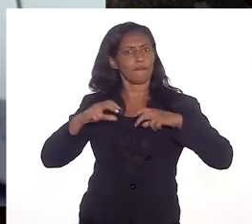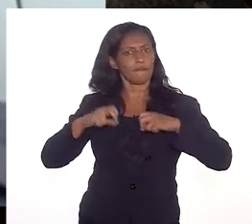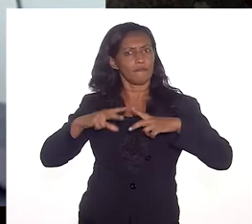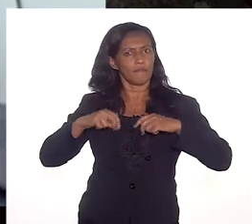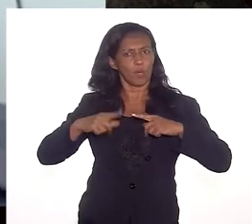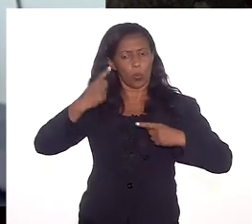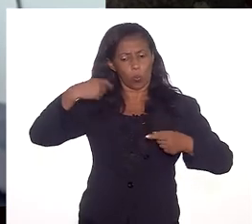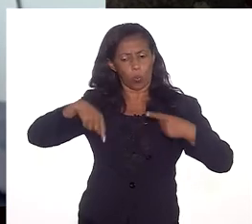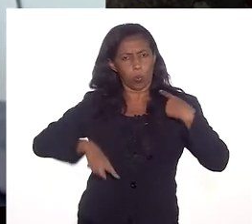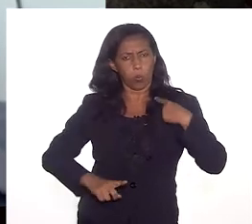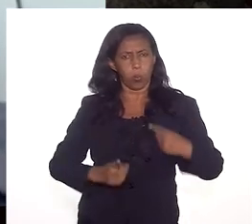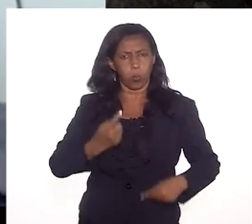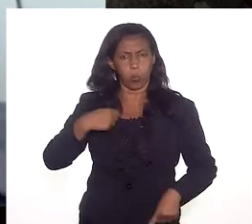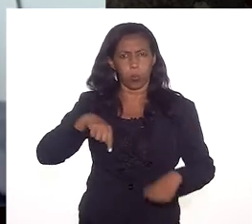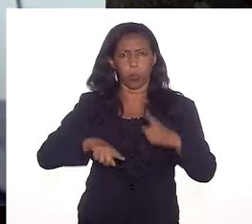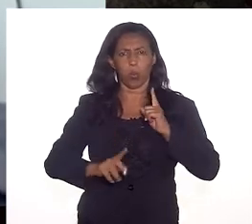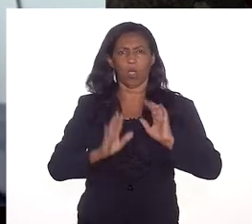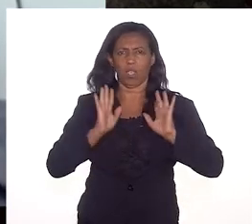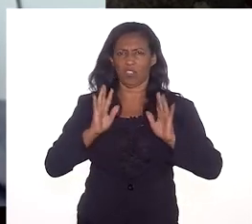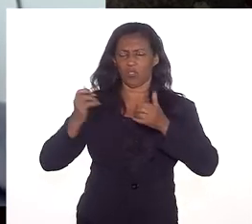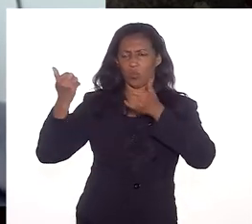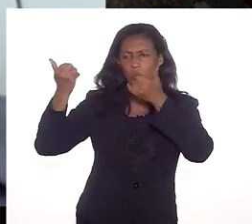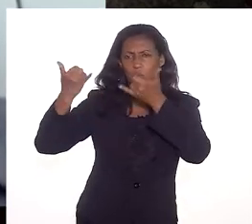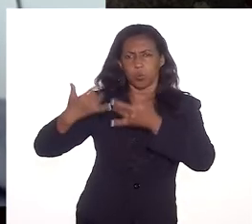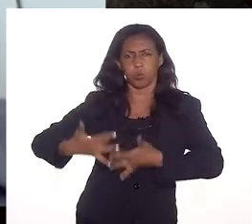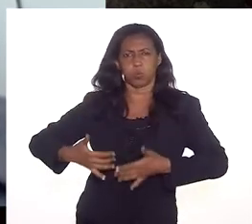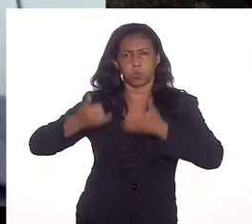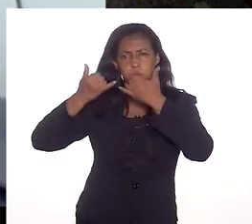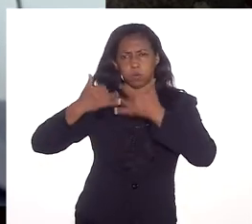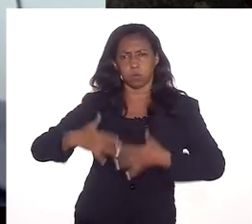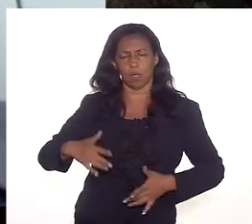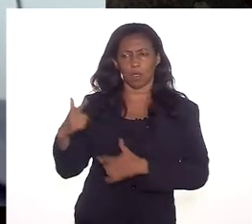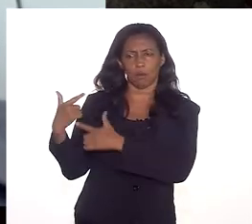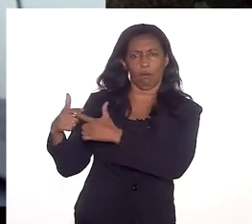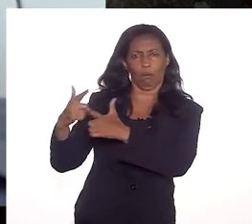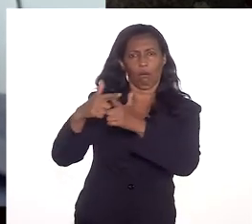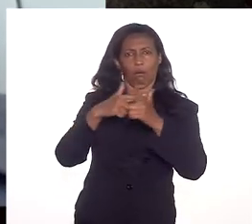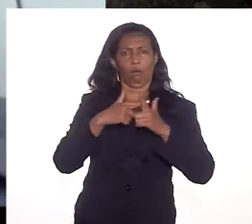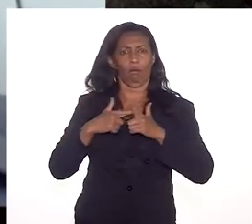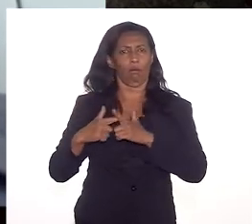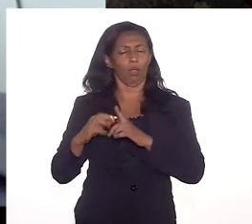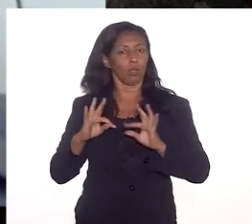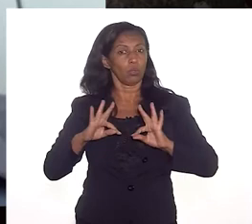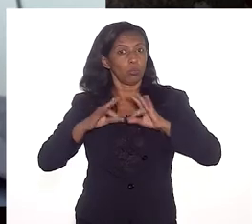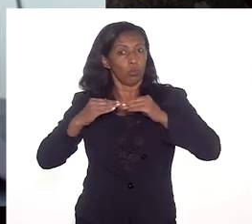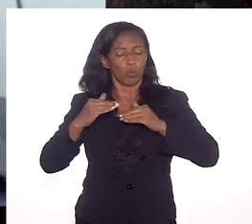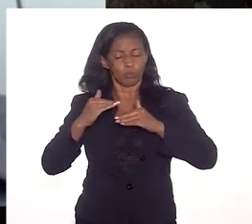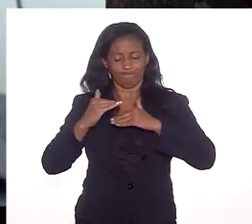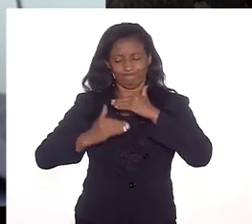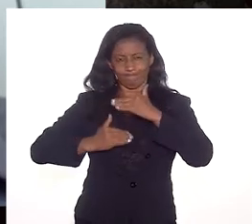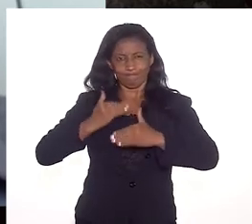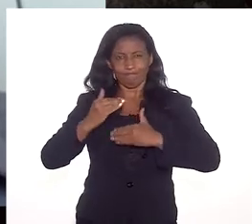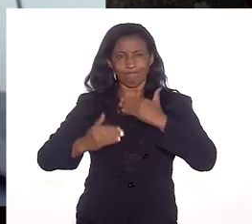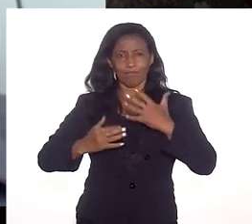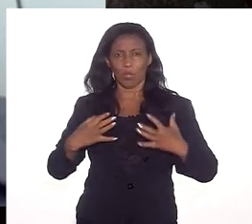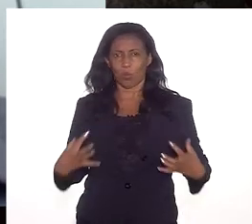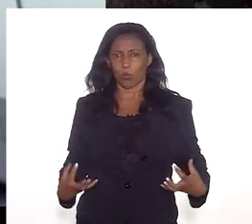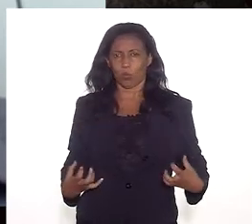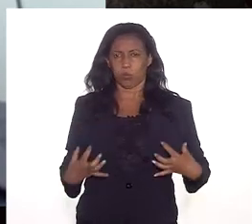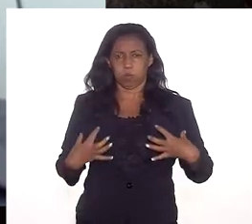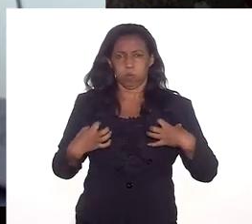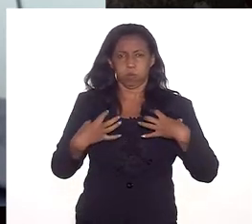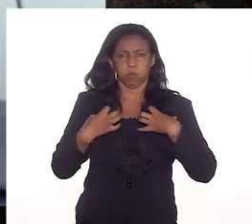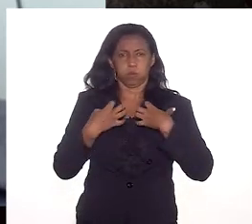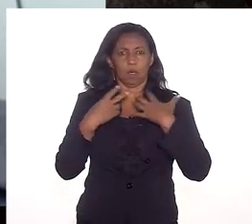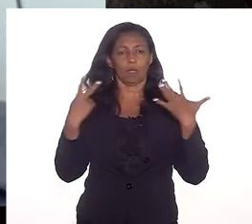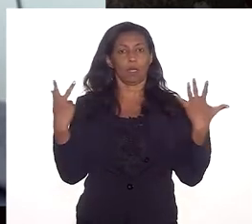vírus, aquela reação imunológica que a gente fala muito, né? Aquela tempestade, todo esse processo inflamatório que o